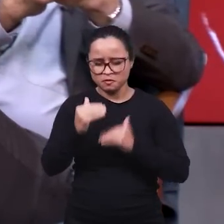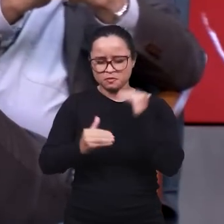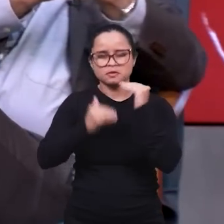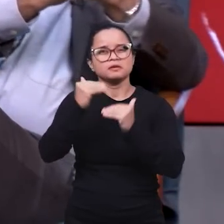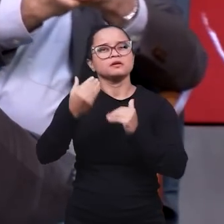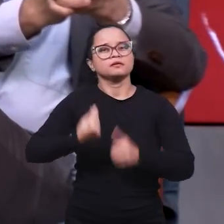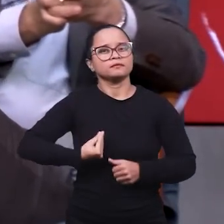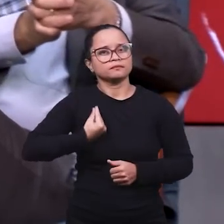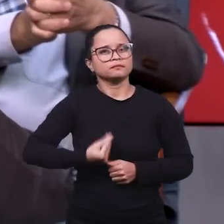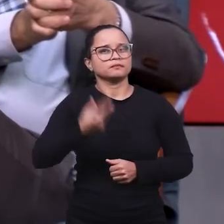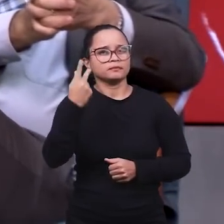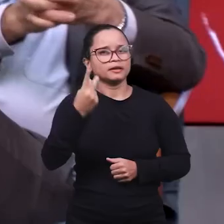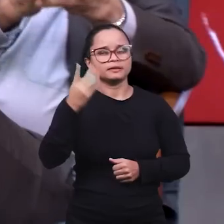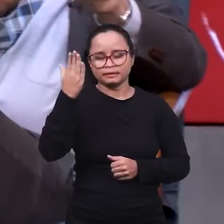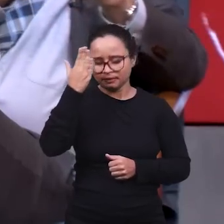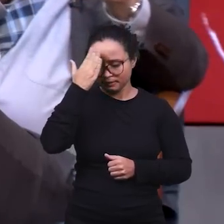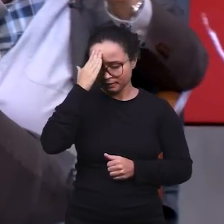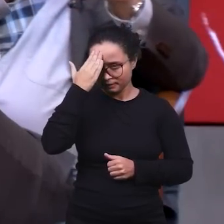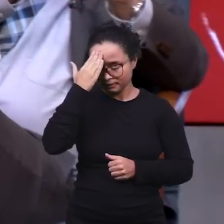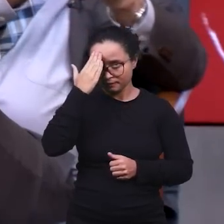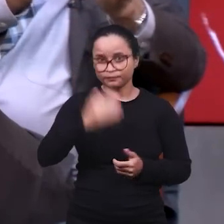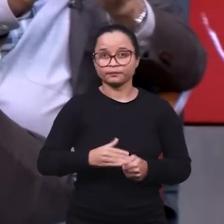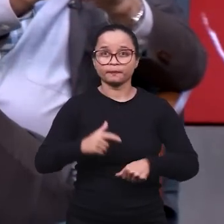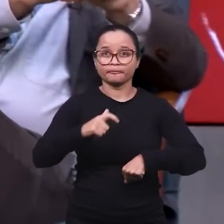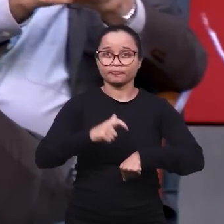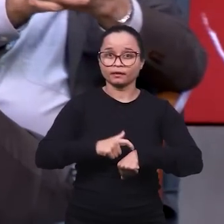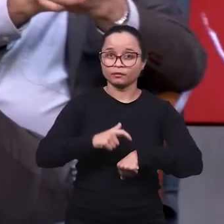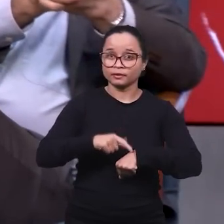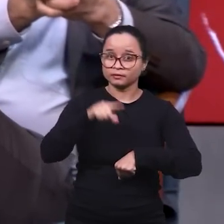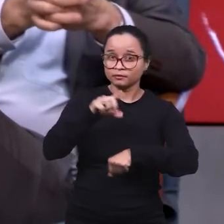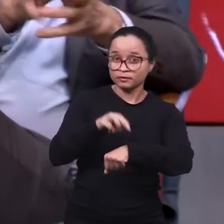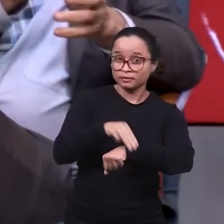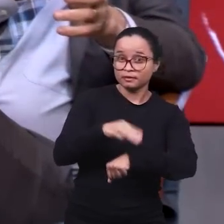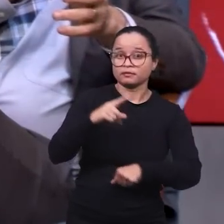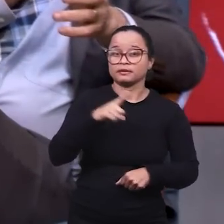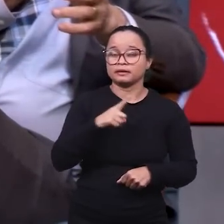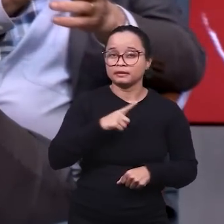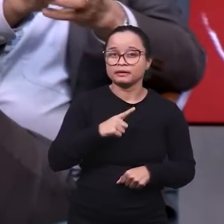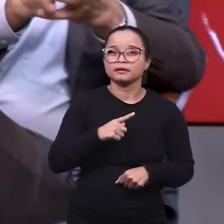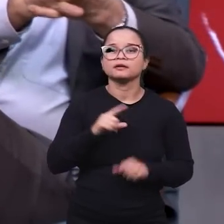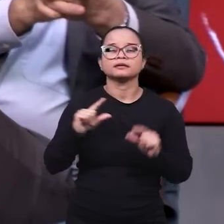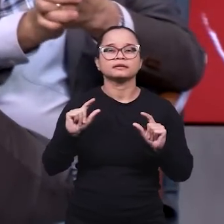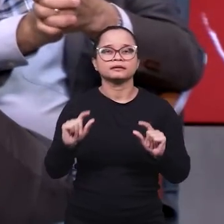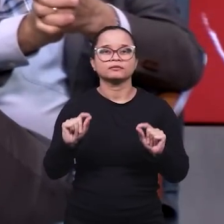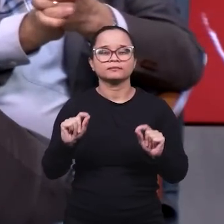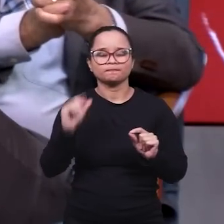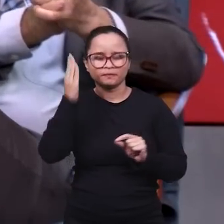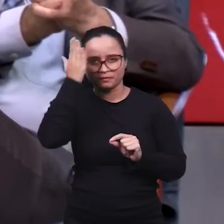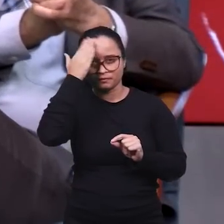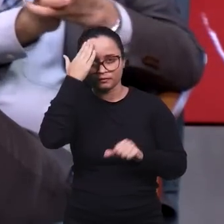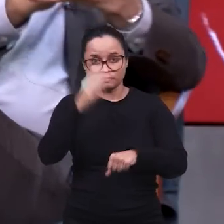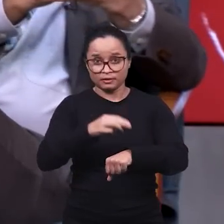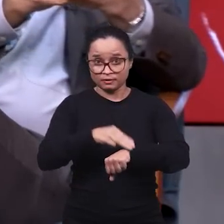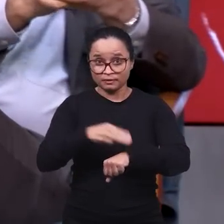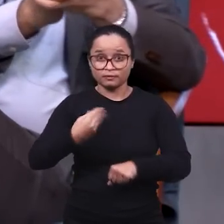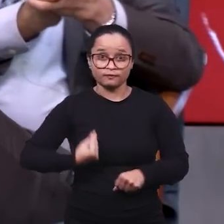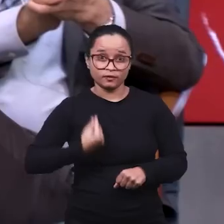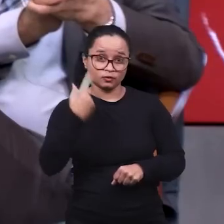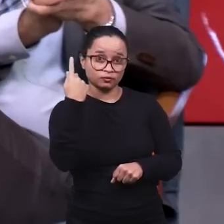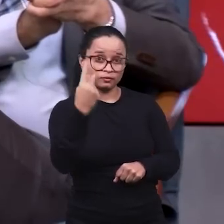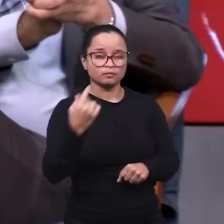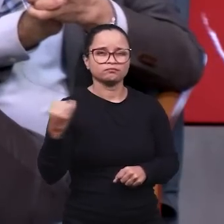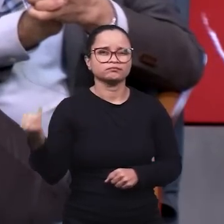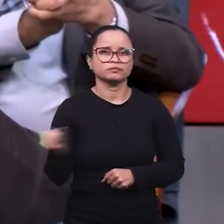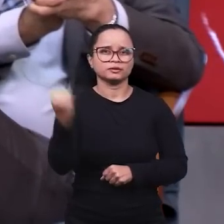vida, para entender, quando o Senhor te der um ministério, você entender o que é o ministério na sua vida, qual a importância